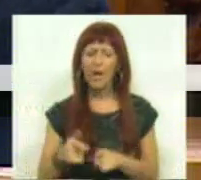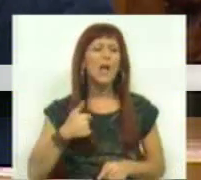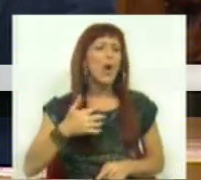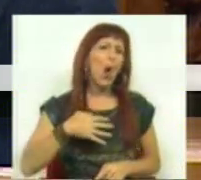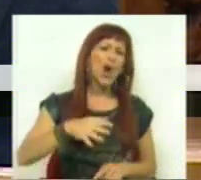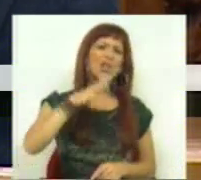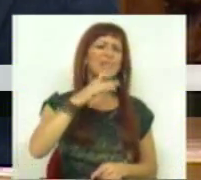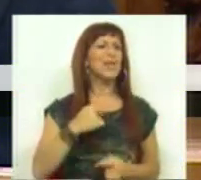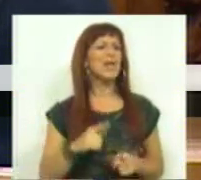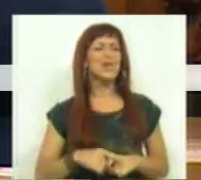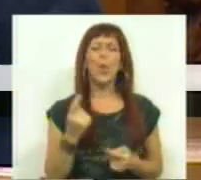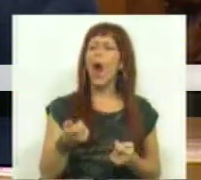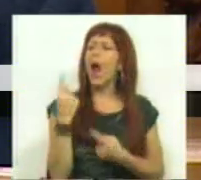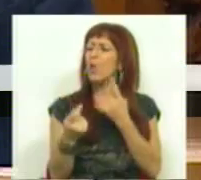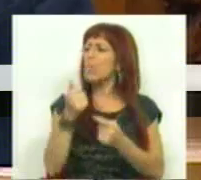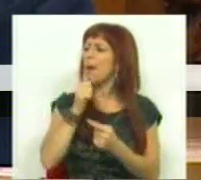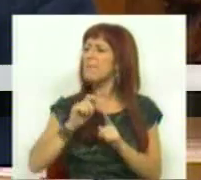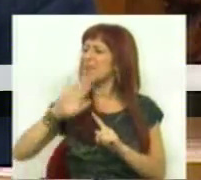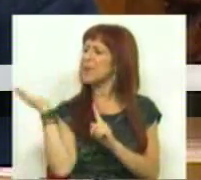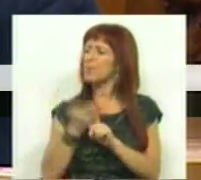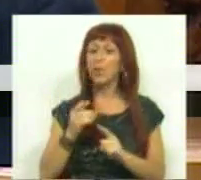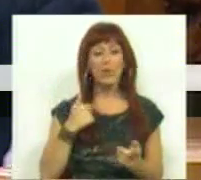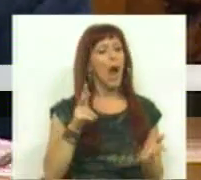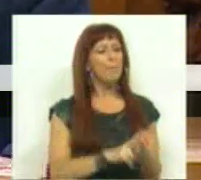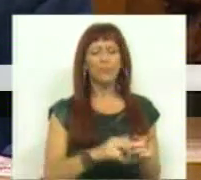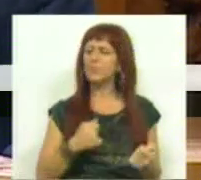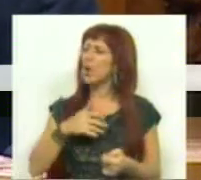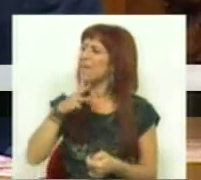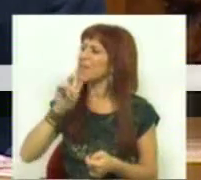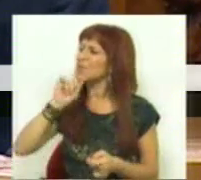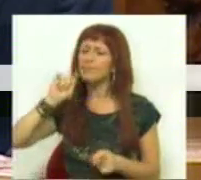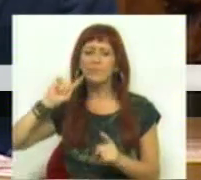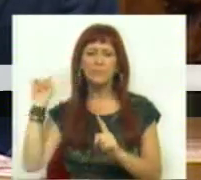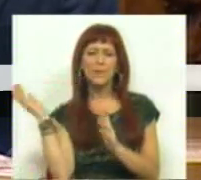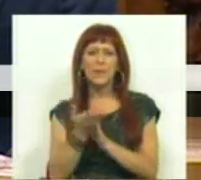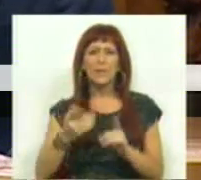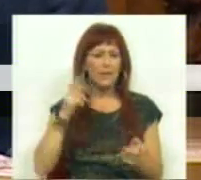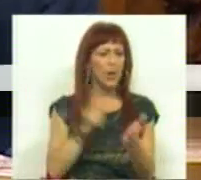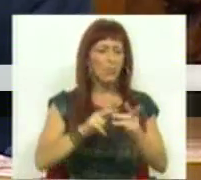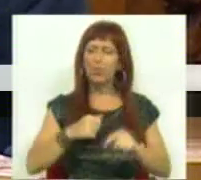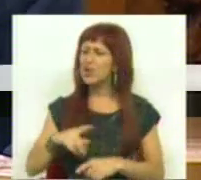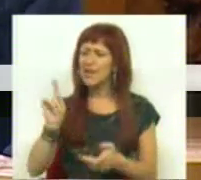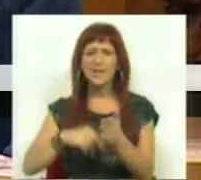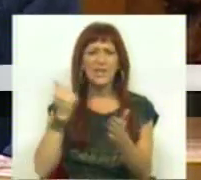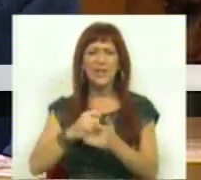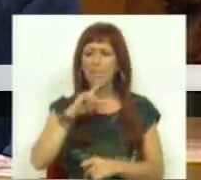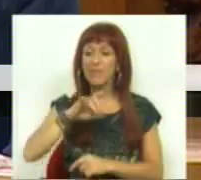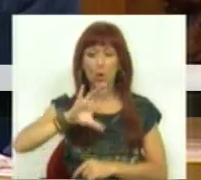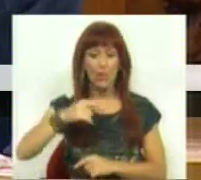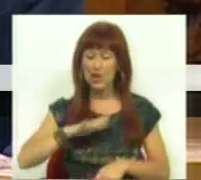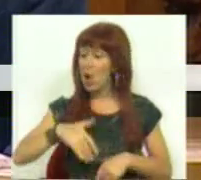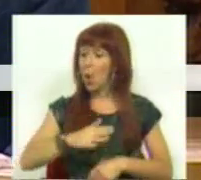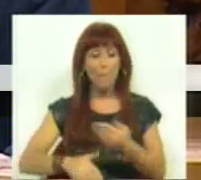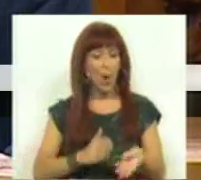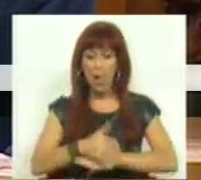gosta de dizer a cada medida de austeridade que vai promulgando, que sempre avisou que o país não podia continuar num caminho de